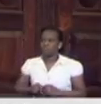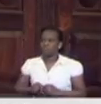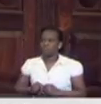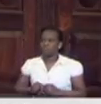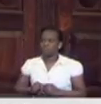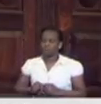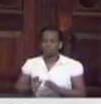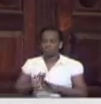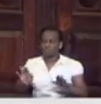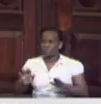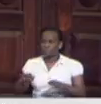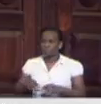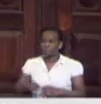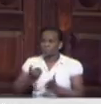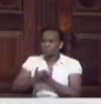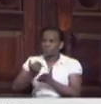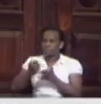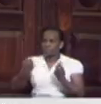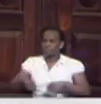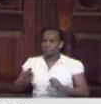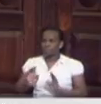Isso basta.